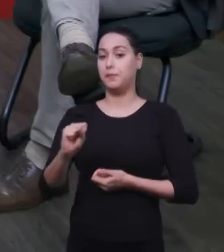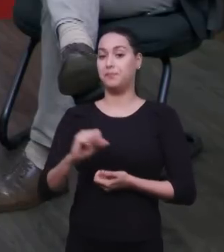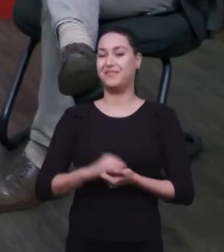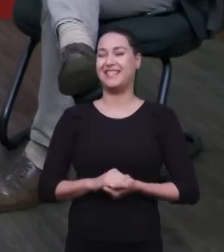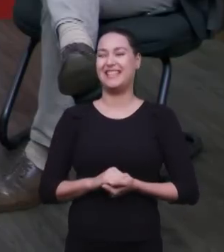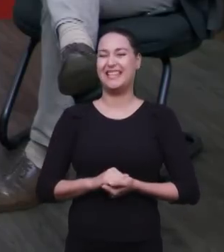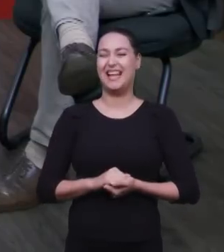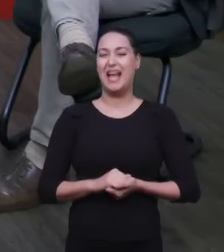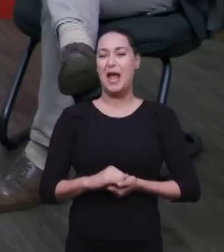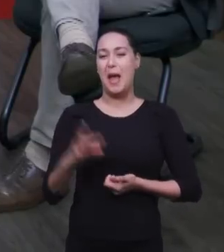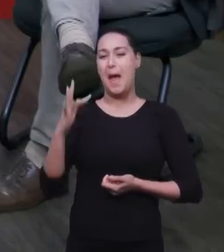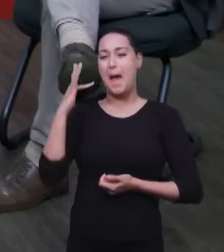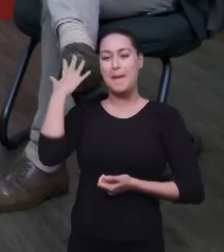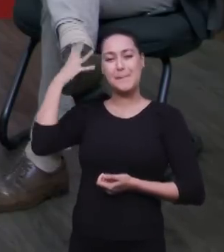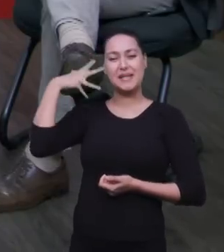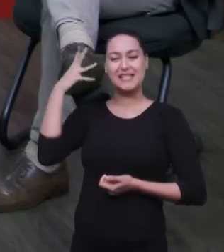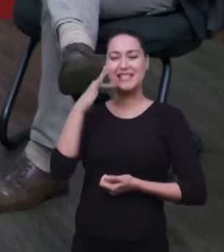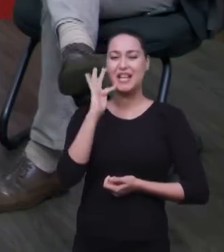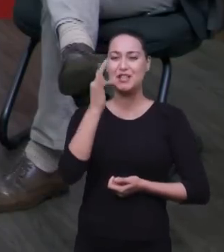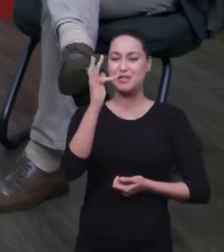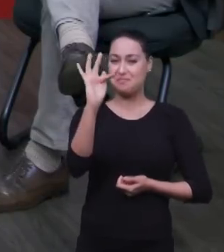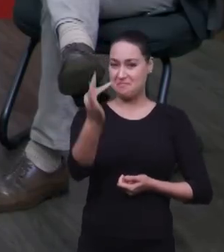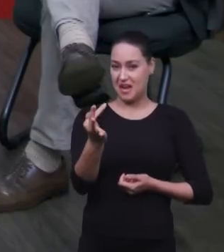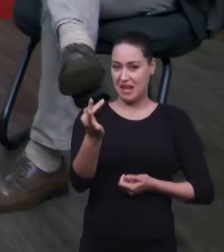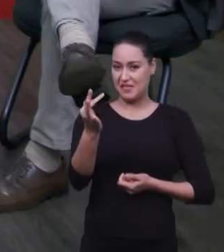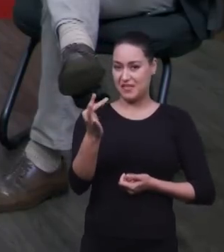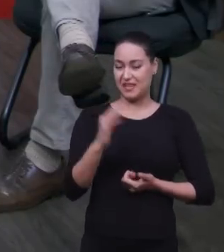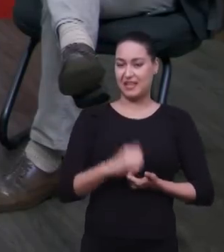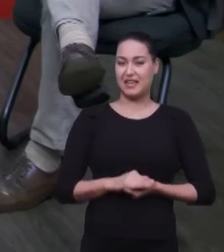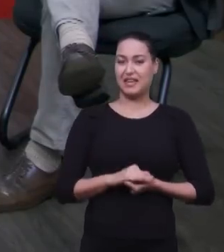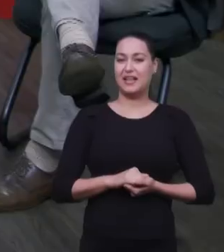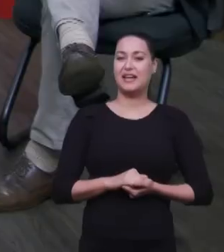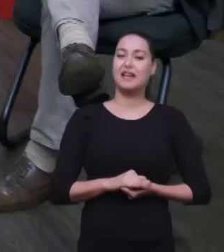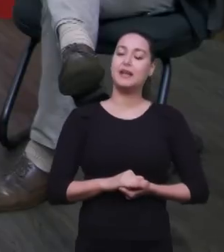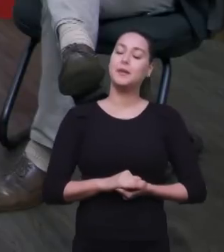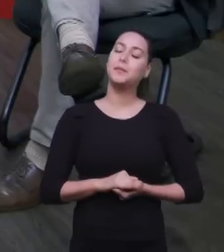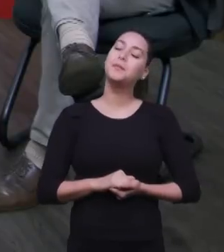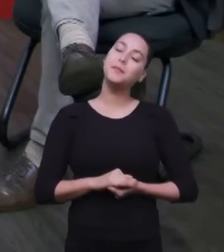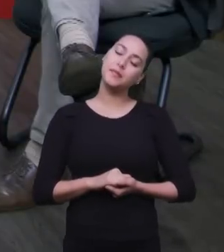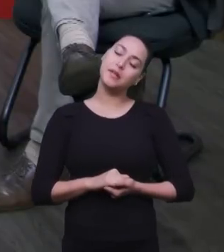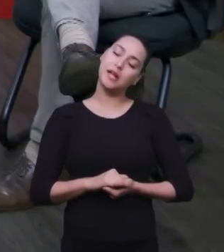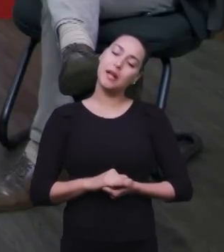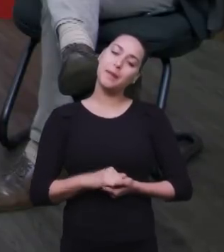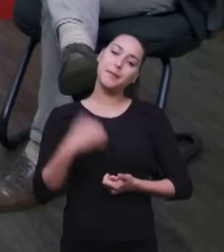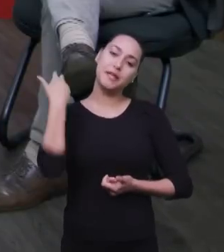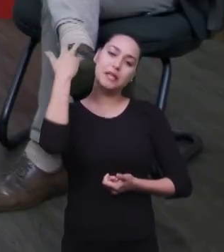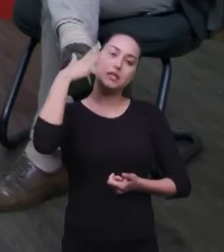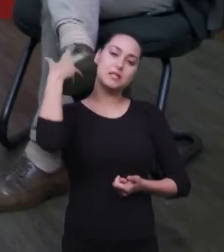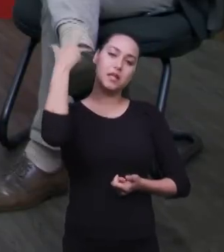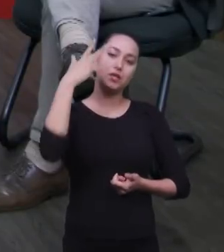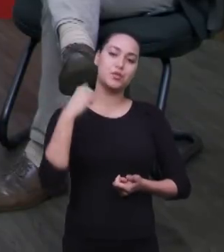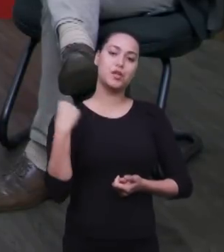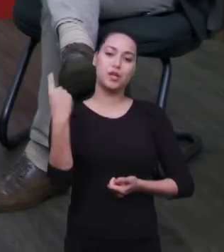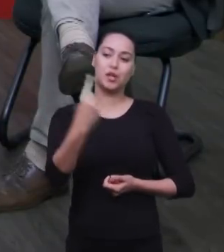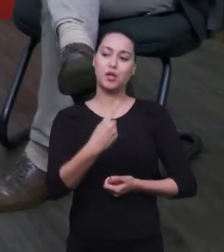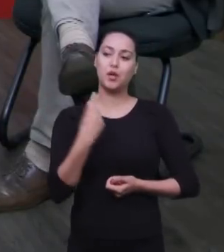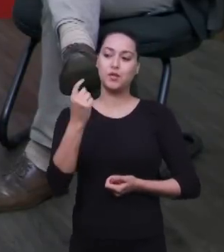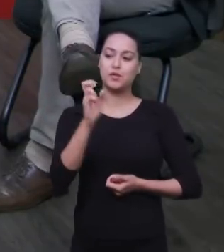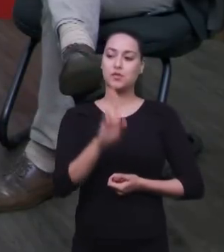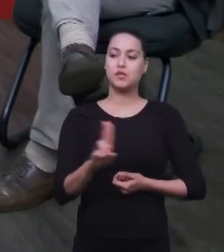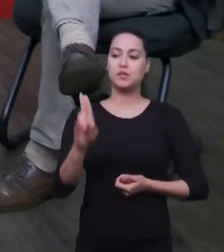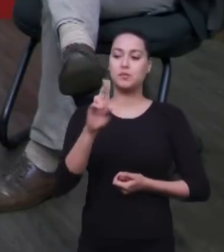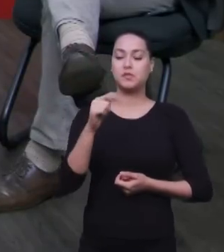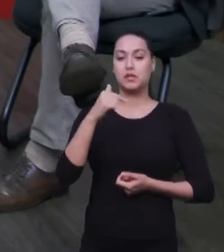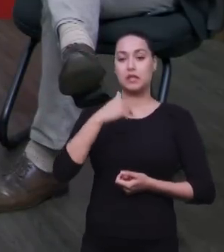breve mensagem, uma breve consideração na palavra, fazendo uma aplicação daquilo que nós tratamos hoje